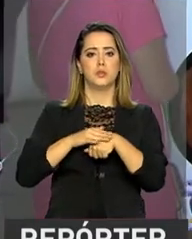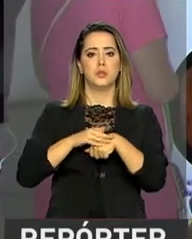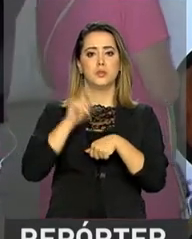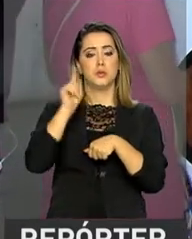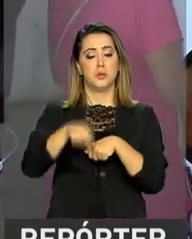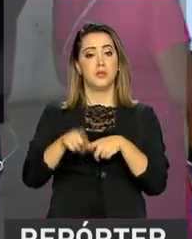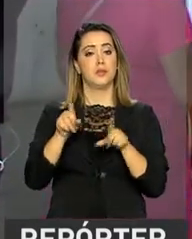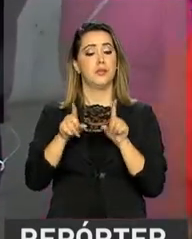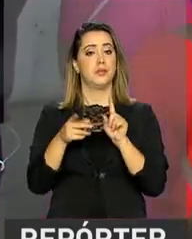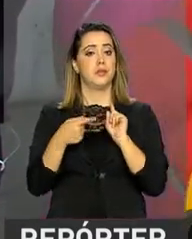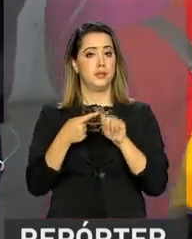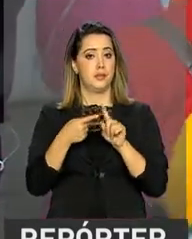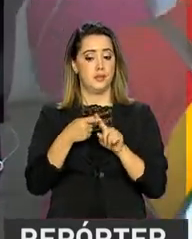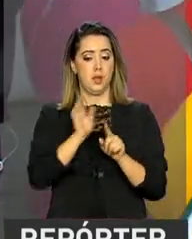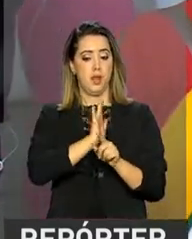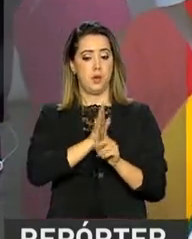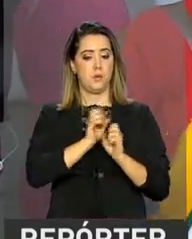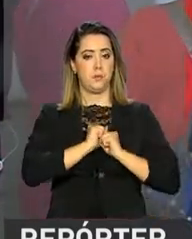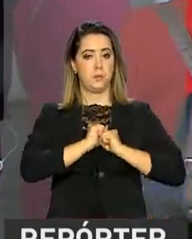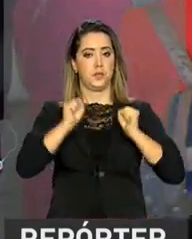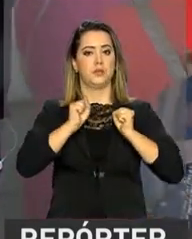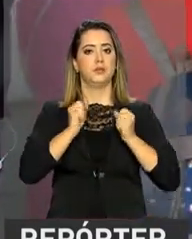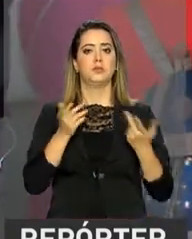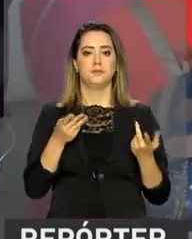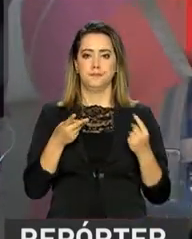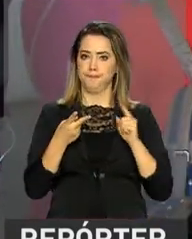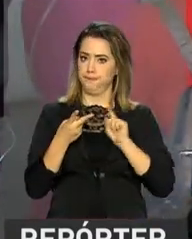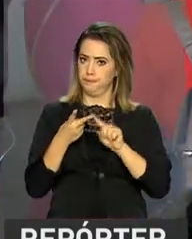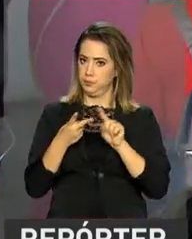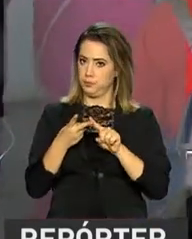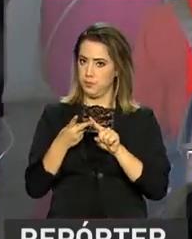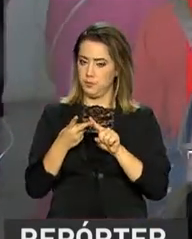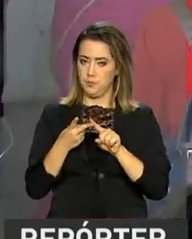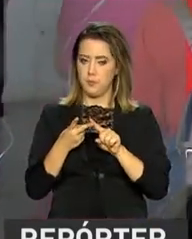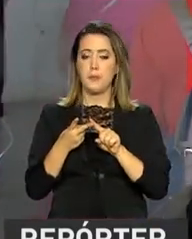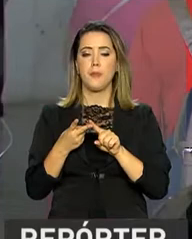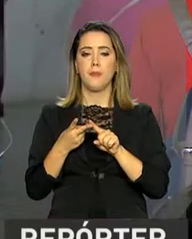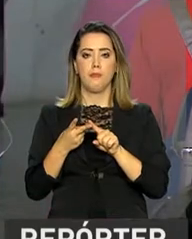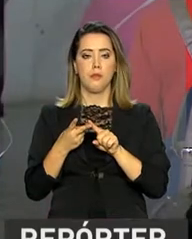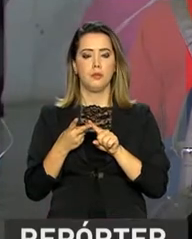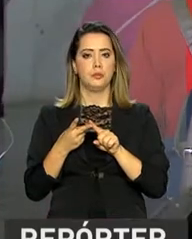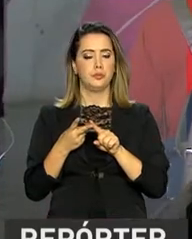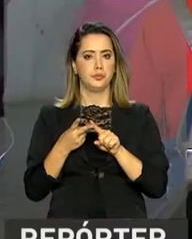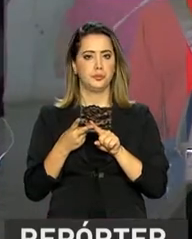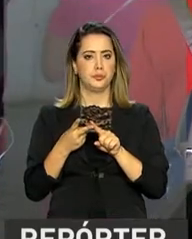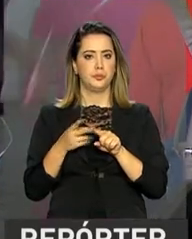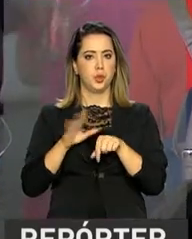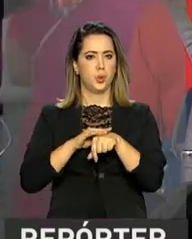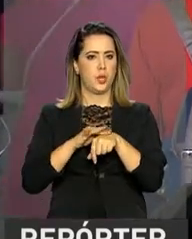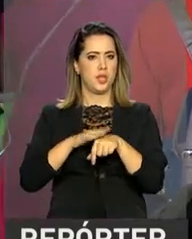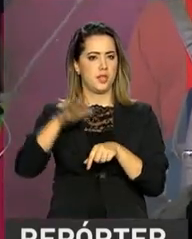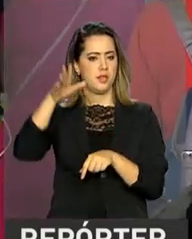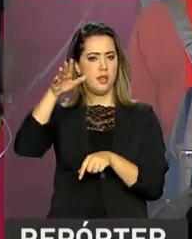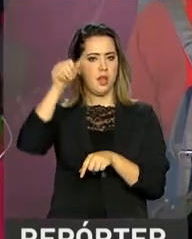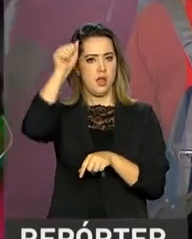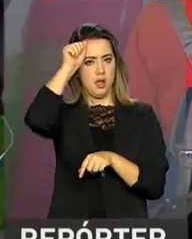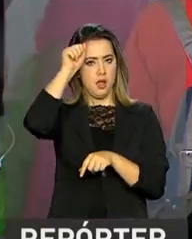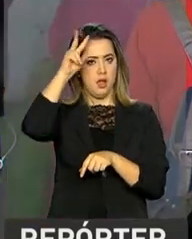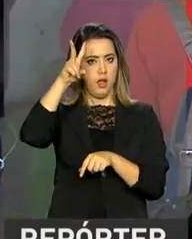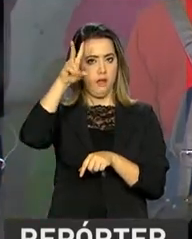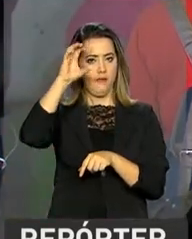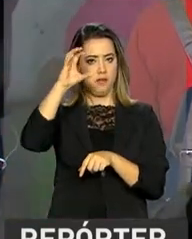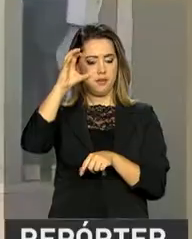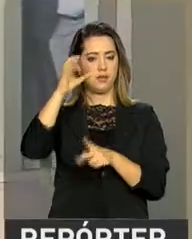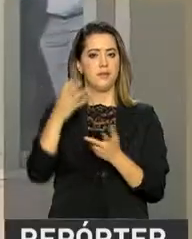causada pelo cigarro é o infarto agudo do miocárdio, é o acidente vascular cerebral, que é o